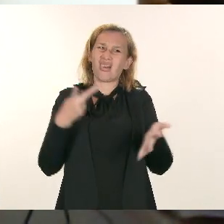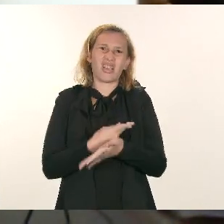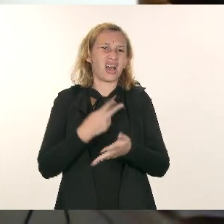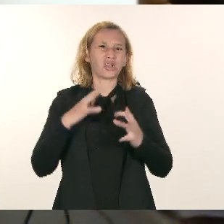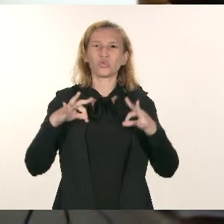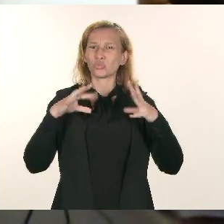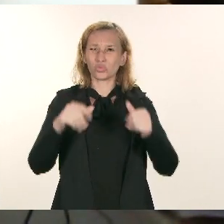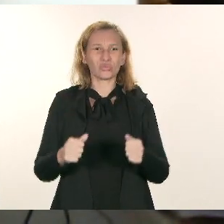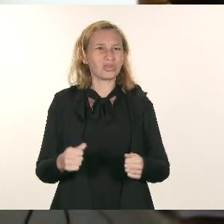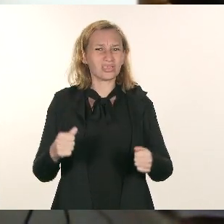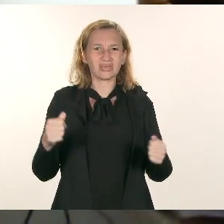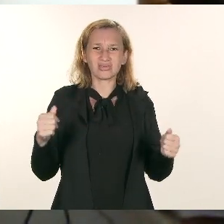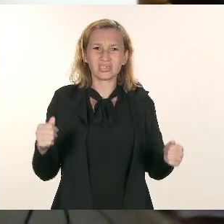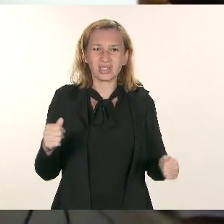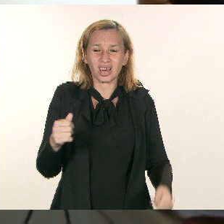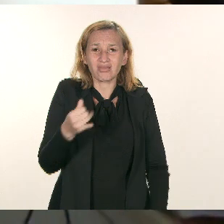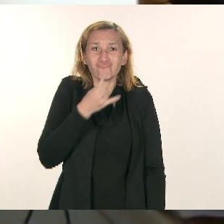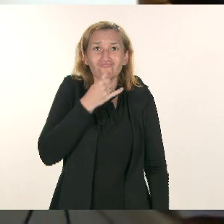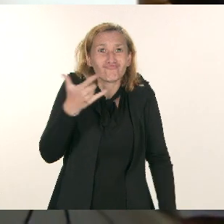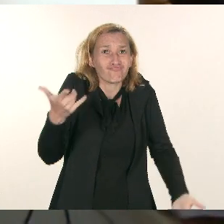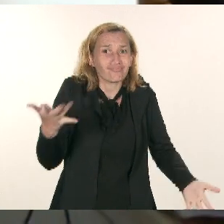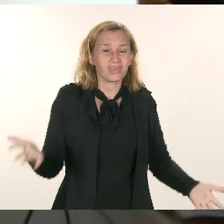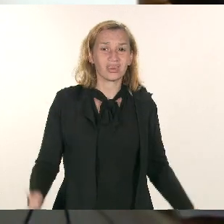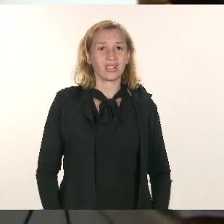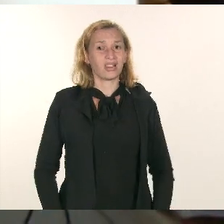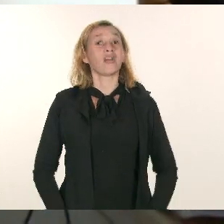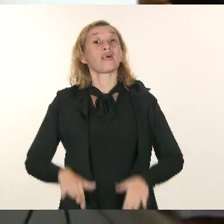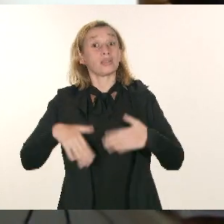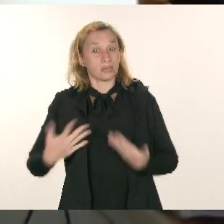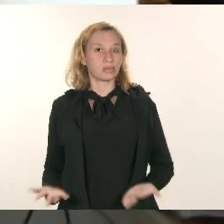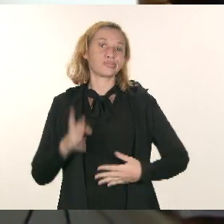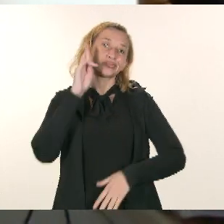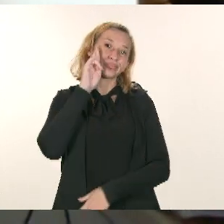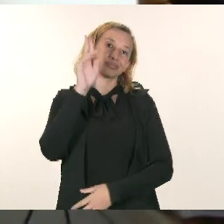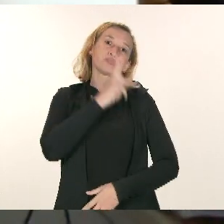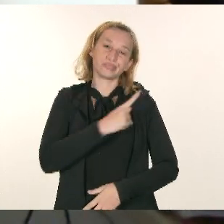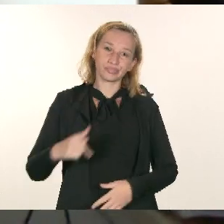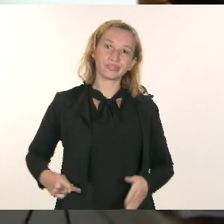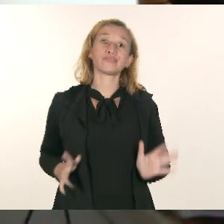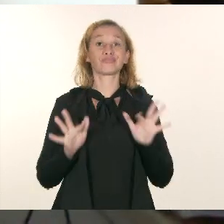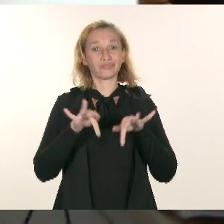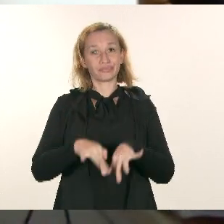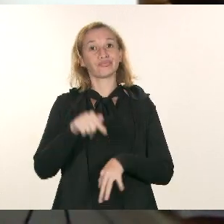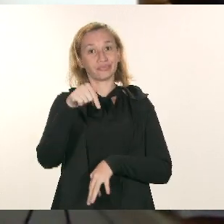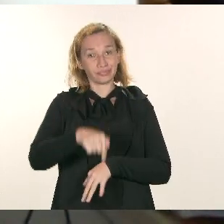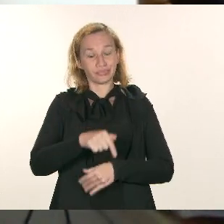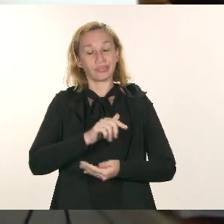é inadmissível. Então, senhor presidente, encerro aqui